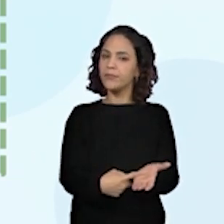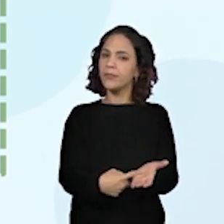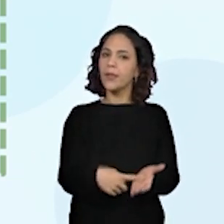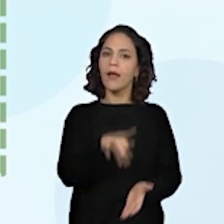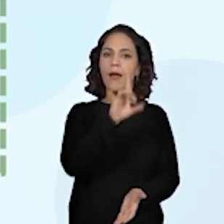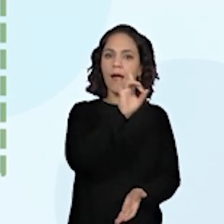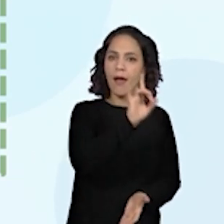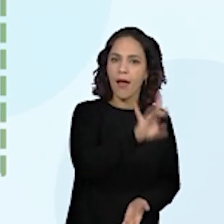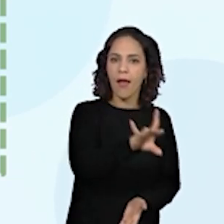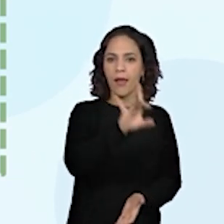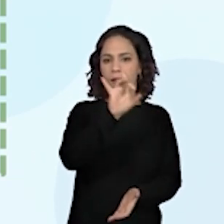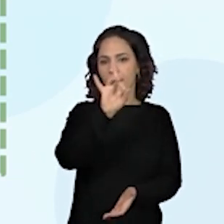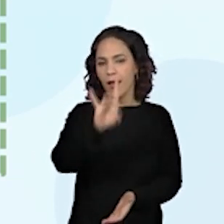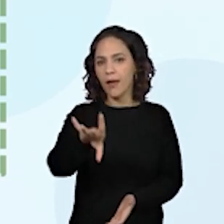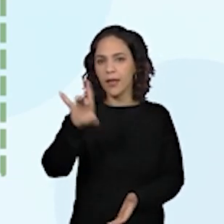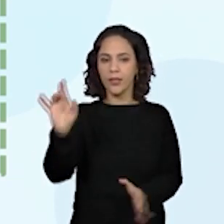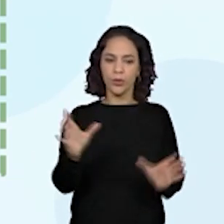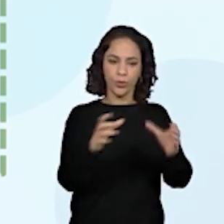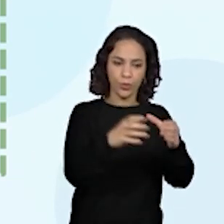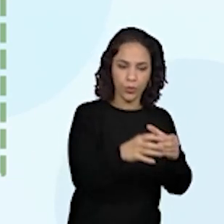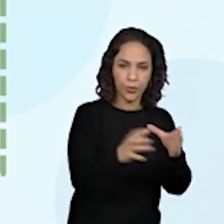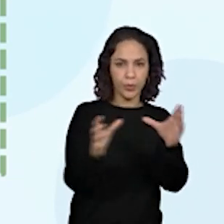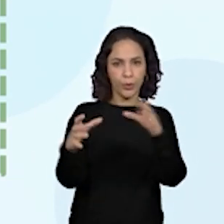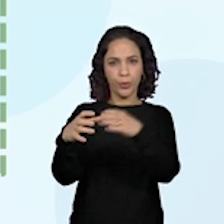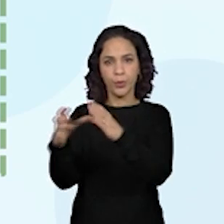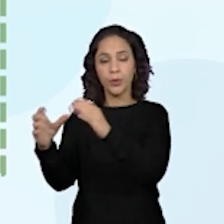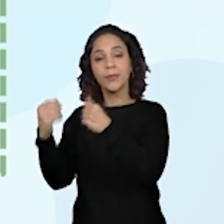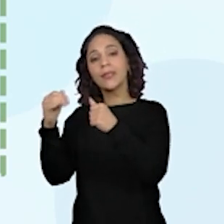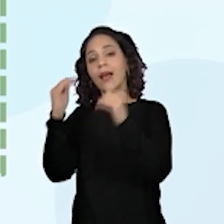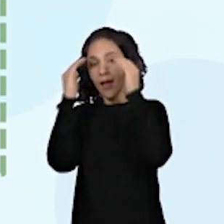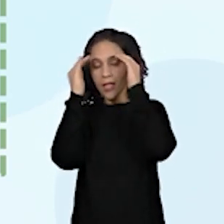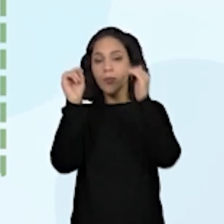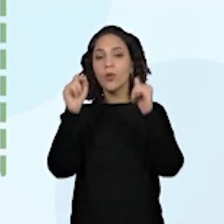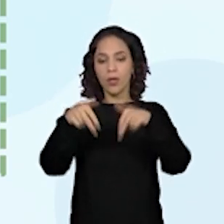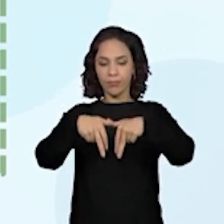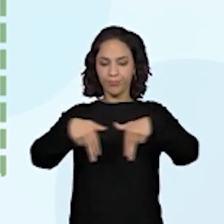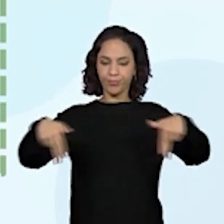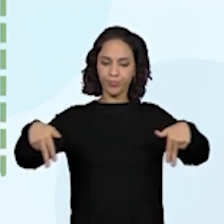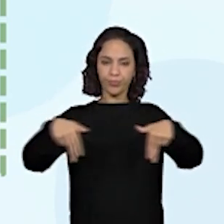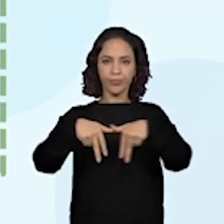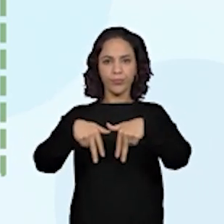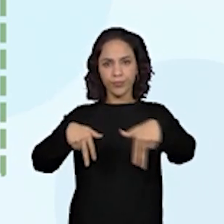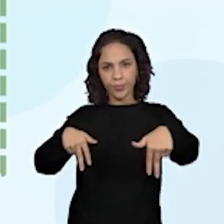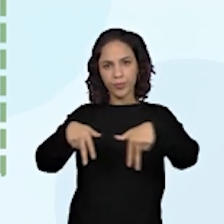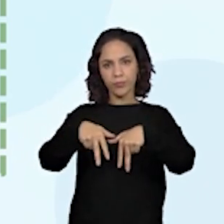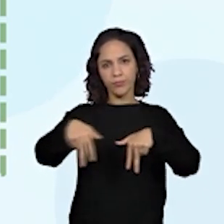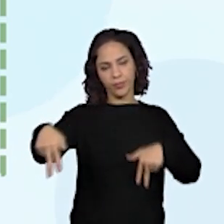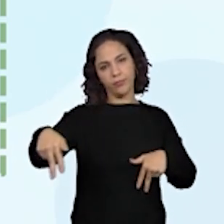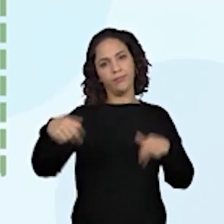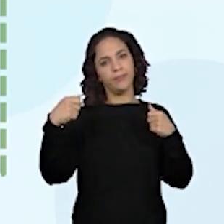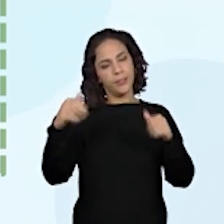cada turma, respeitando o distanciamento social.